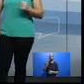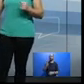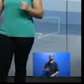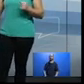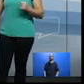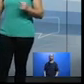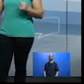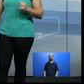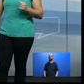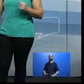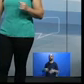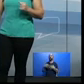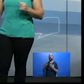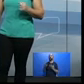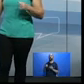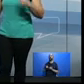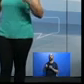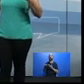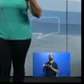foram distribuídas?